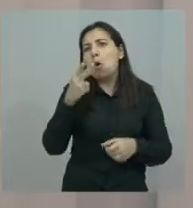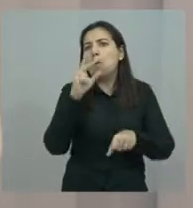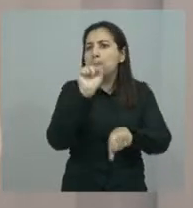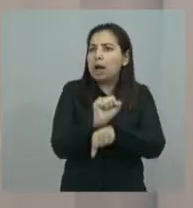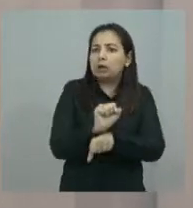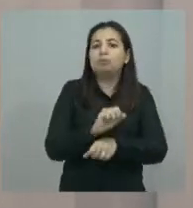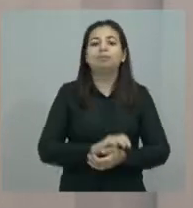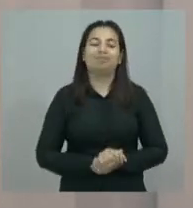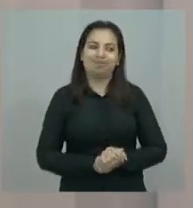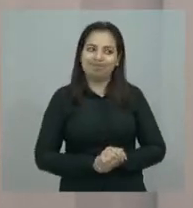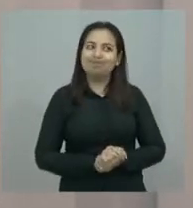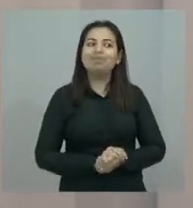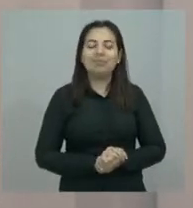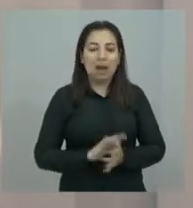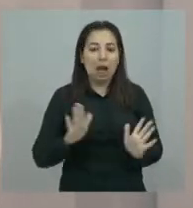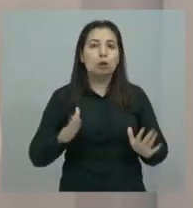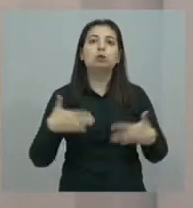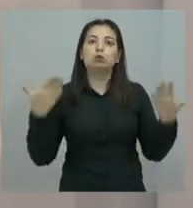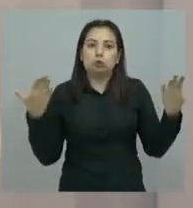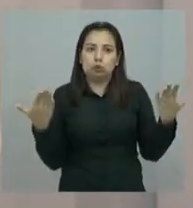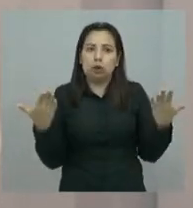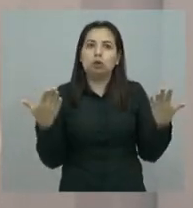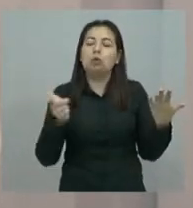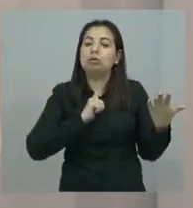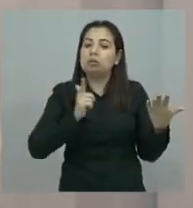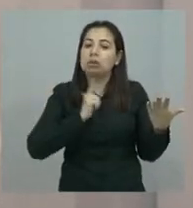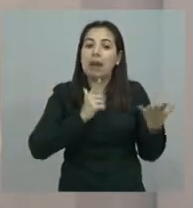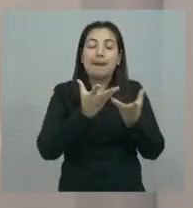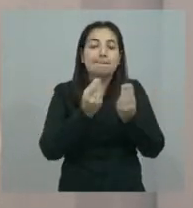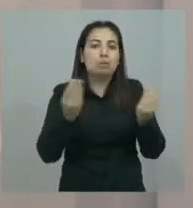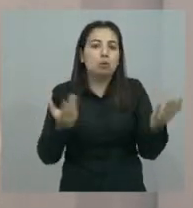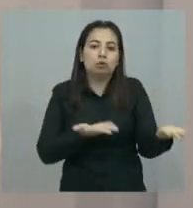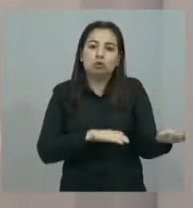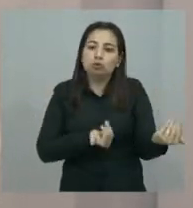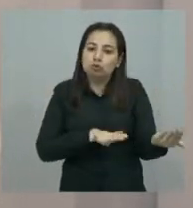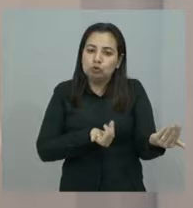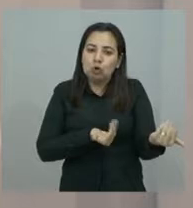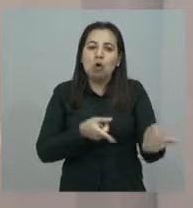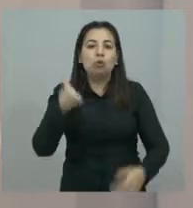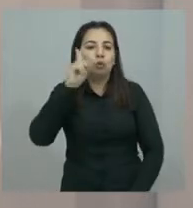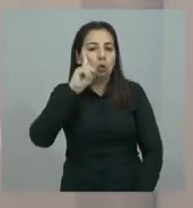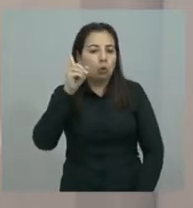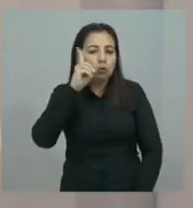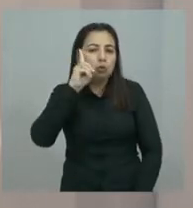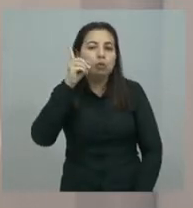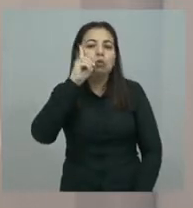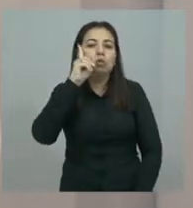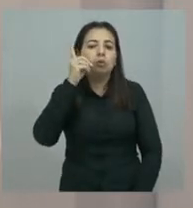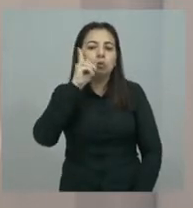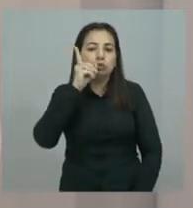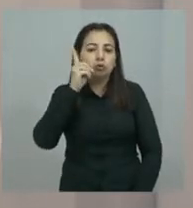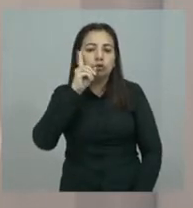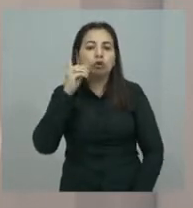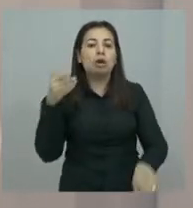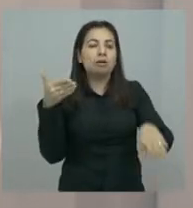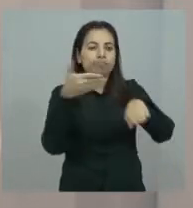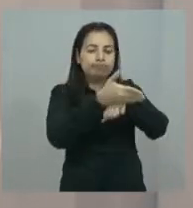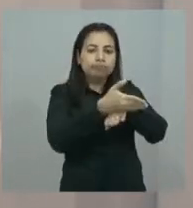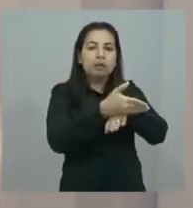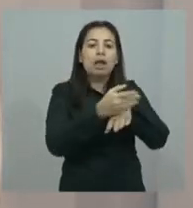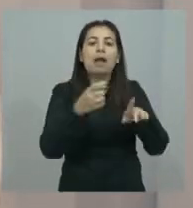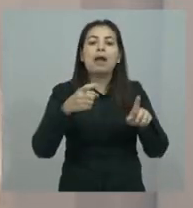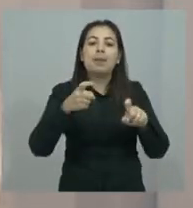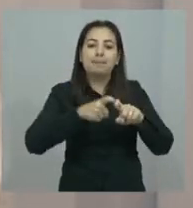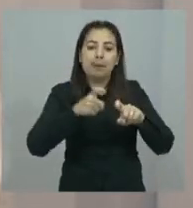é assustador o número de jovens infectados diariamente que aparecem nos serviços do município.